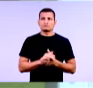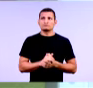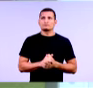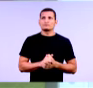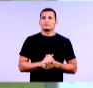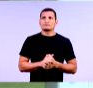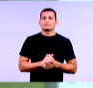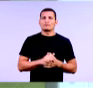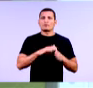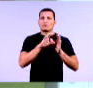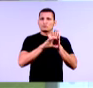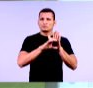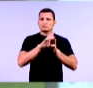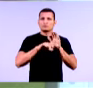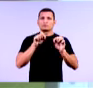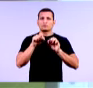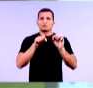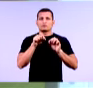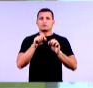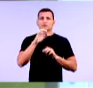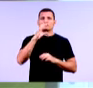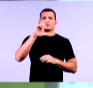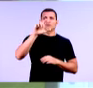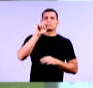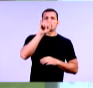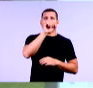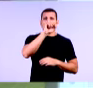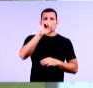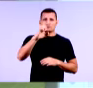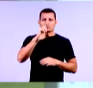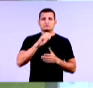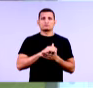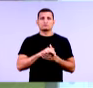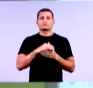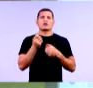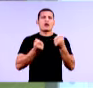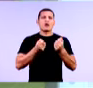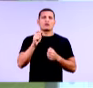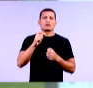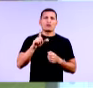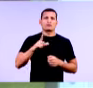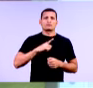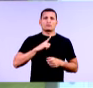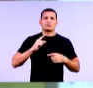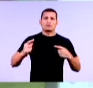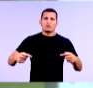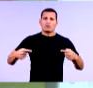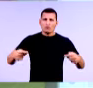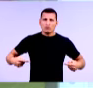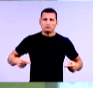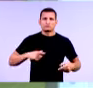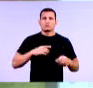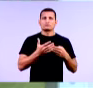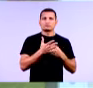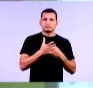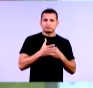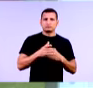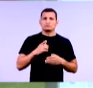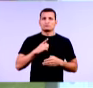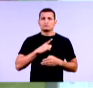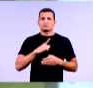E o conceito do que é classe? O que é a classificação do que é carro, né? Carro é algo que tem rodas, que abre, que tem motor, que tem